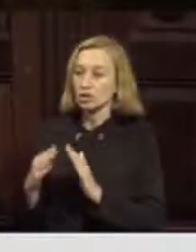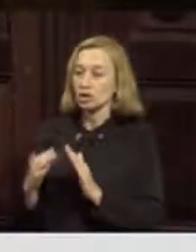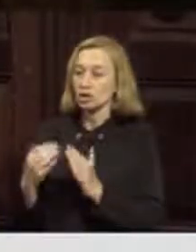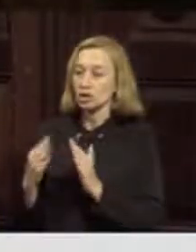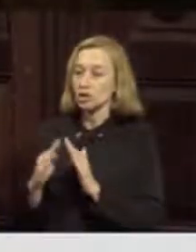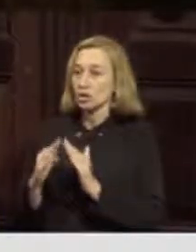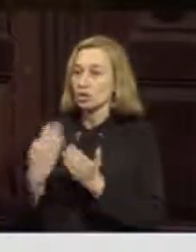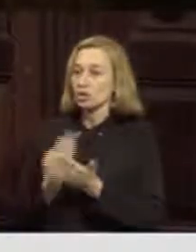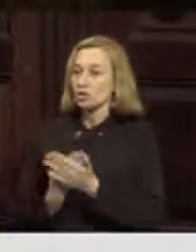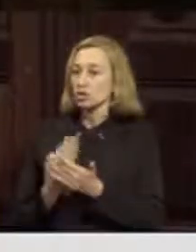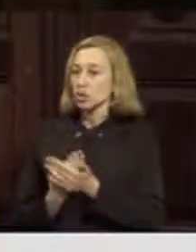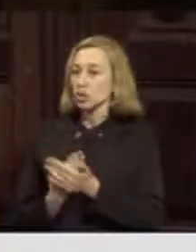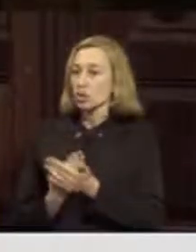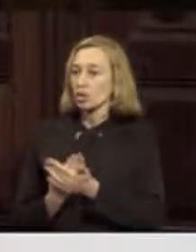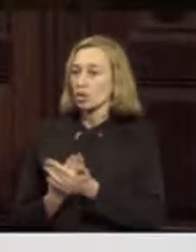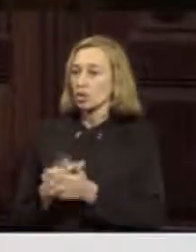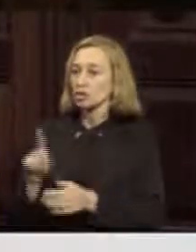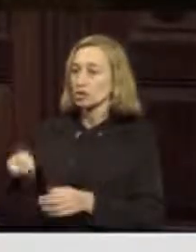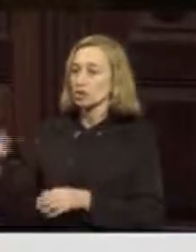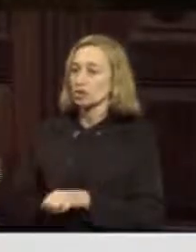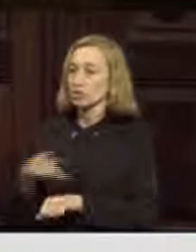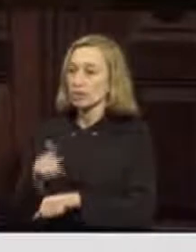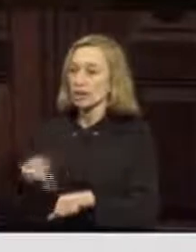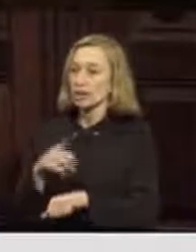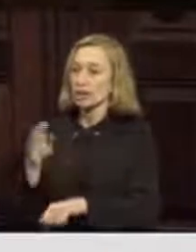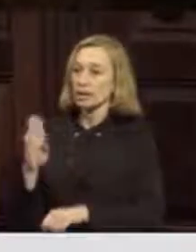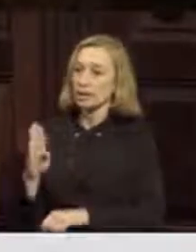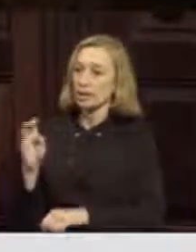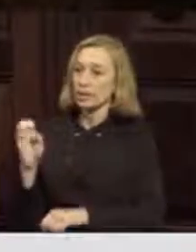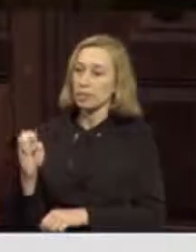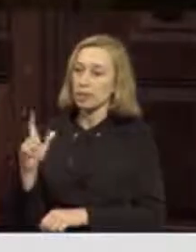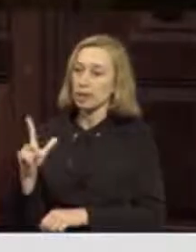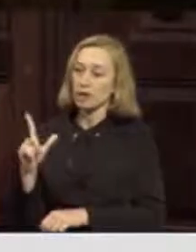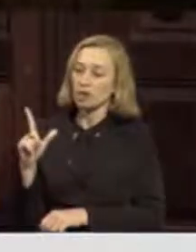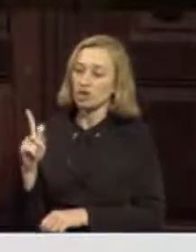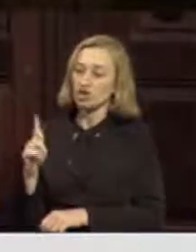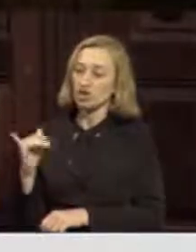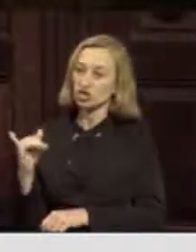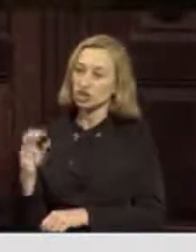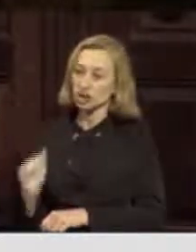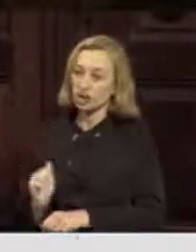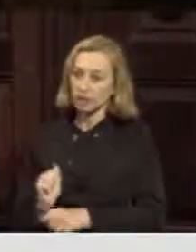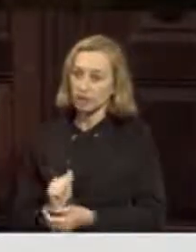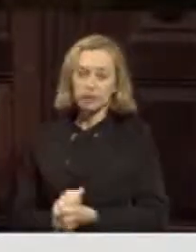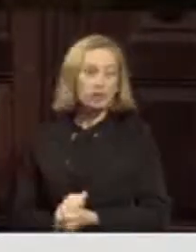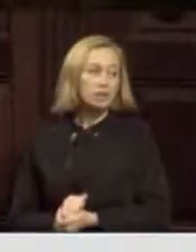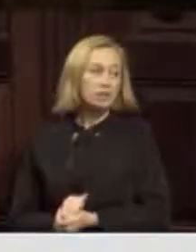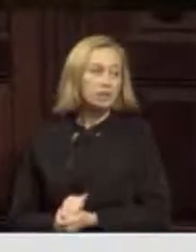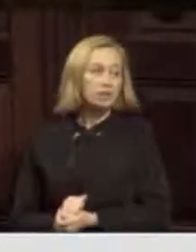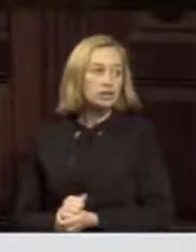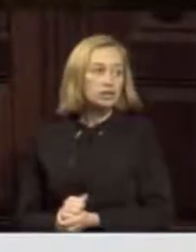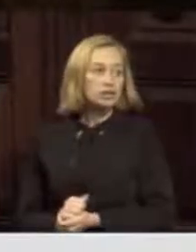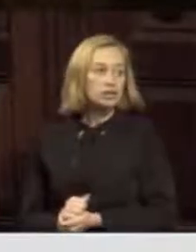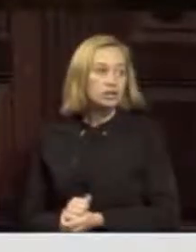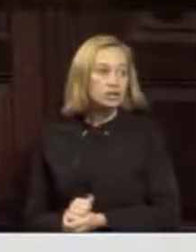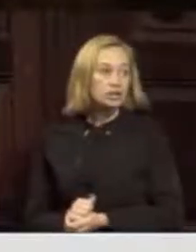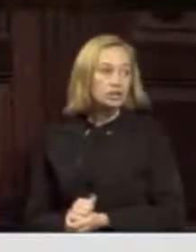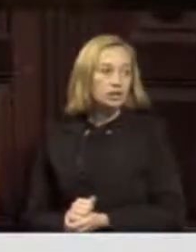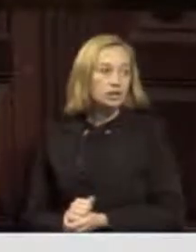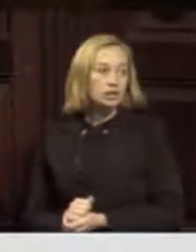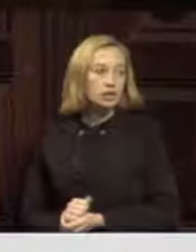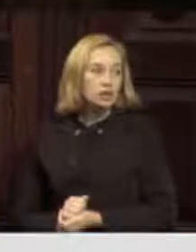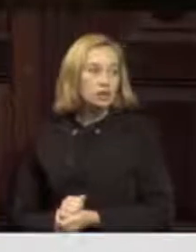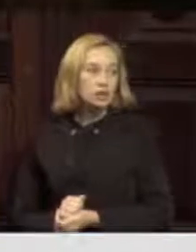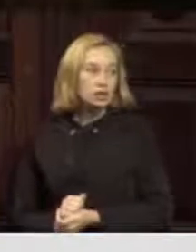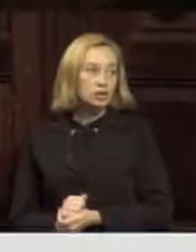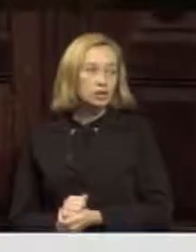uma das unidades de educação do Estado do Rio de Janeiro focada na área agrícola, que funciona com capacidade de